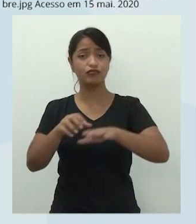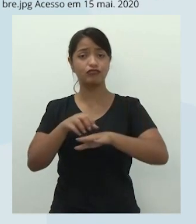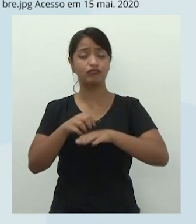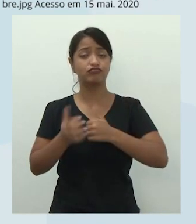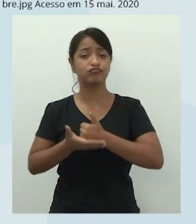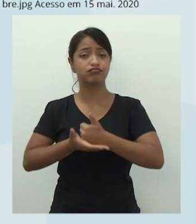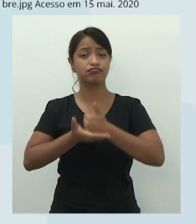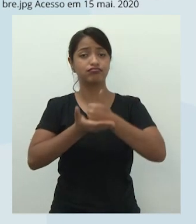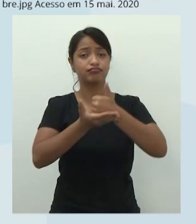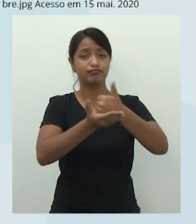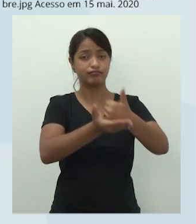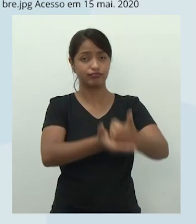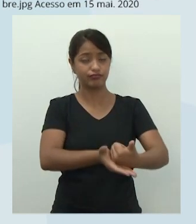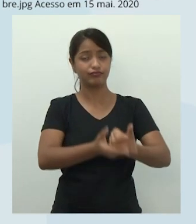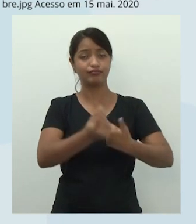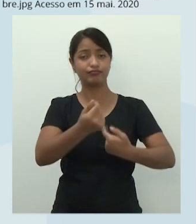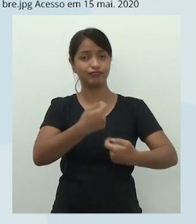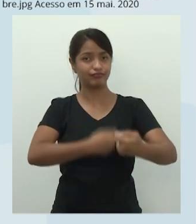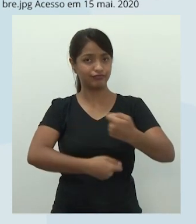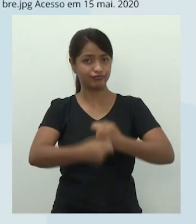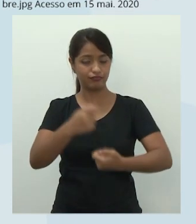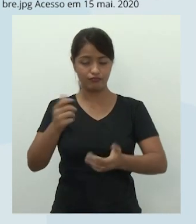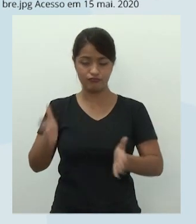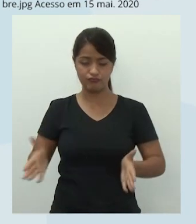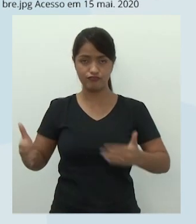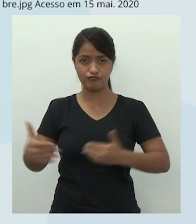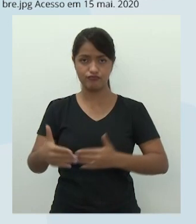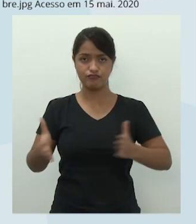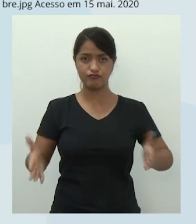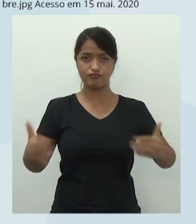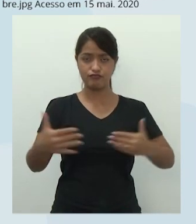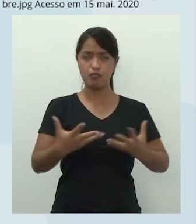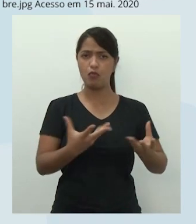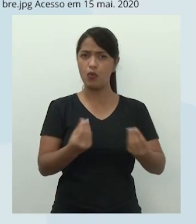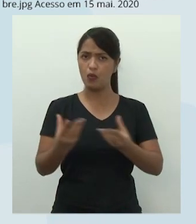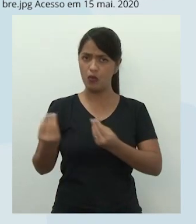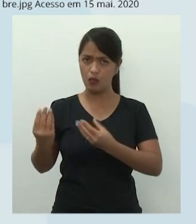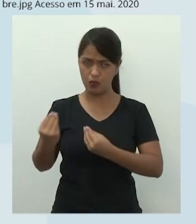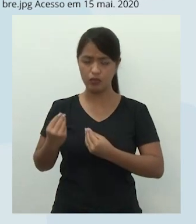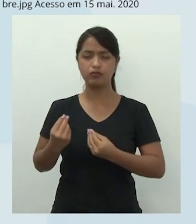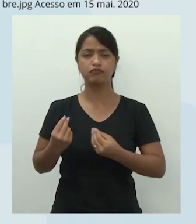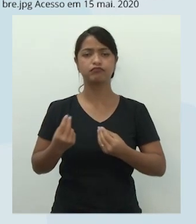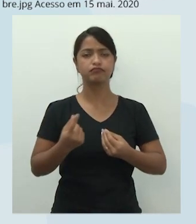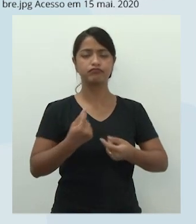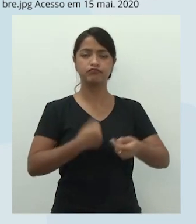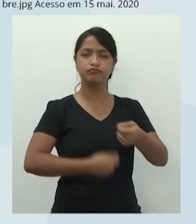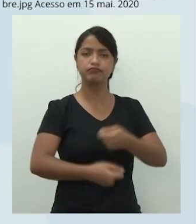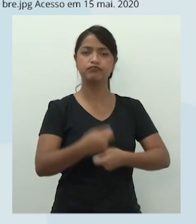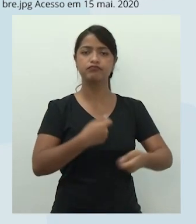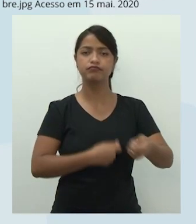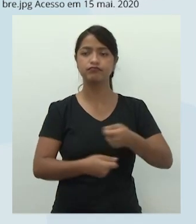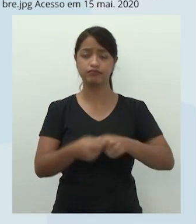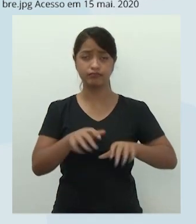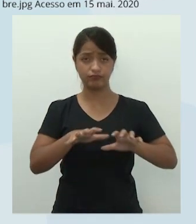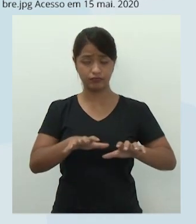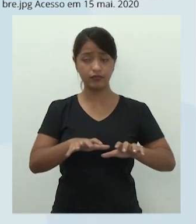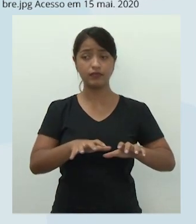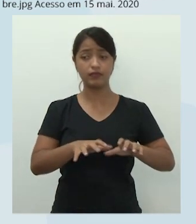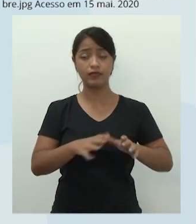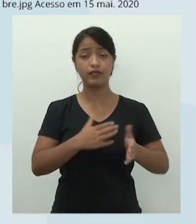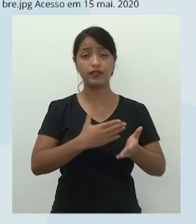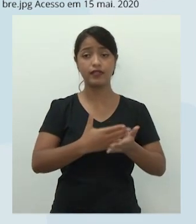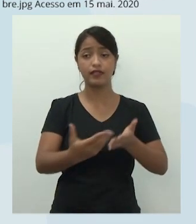eram comercializados aí em lotes, né? Comprava-se várias dessas barrinhas aí e a partir delas se faziam